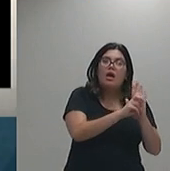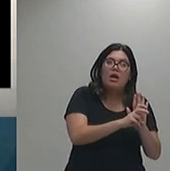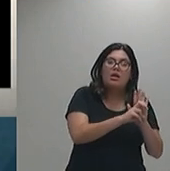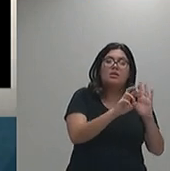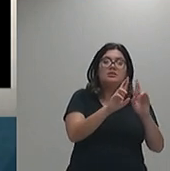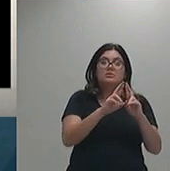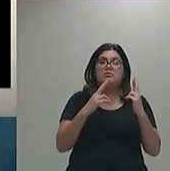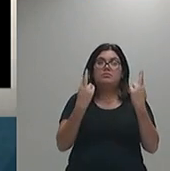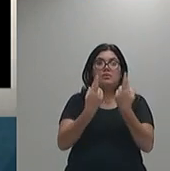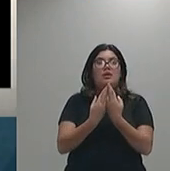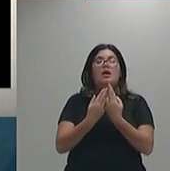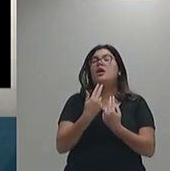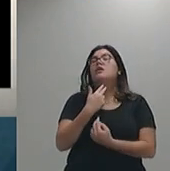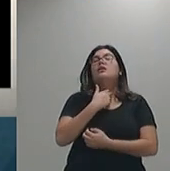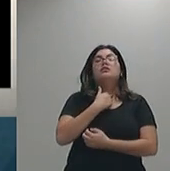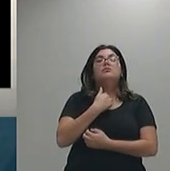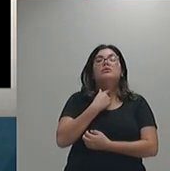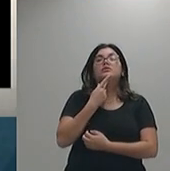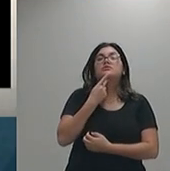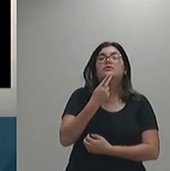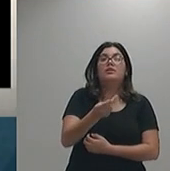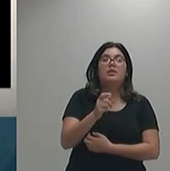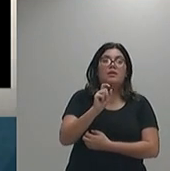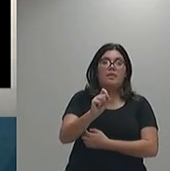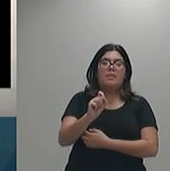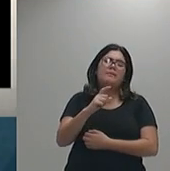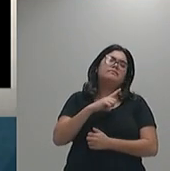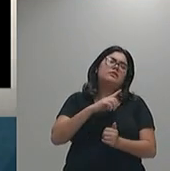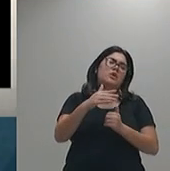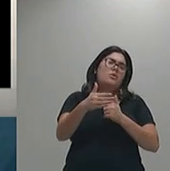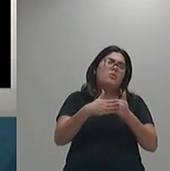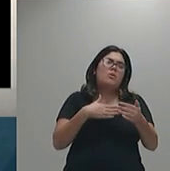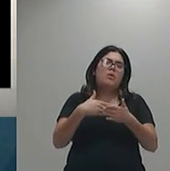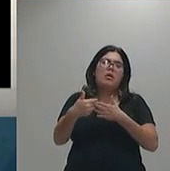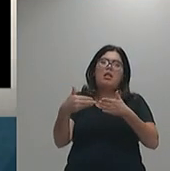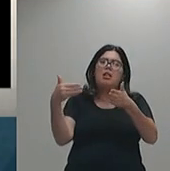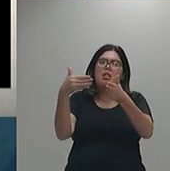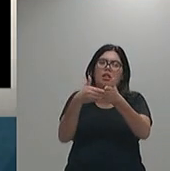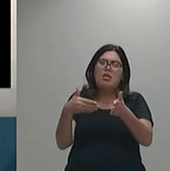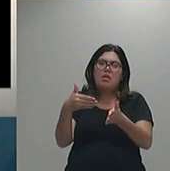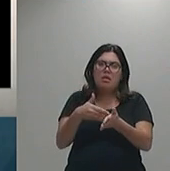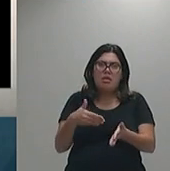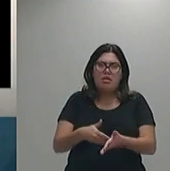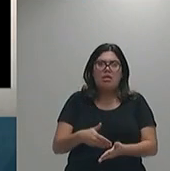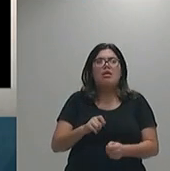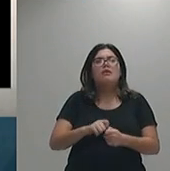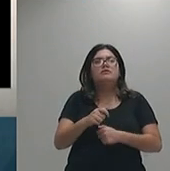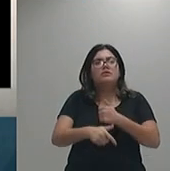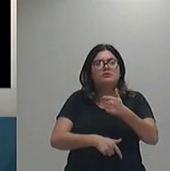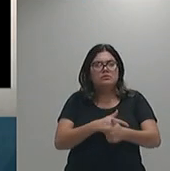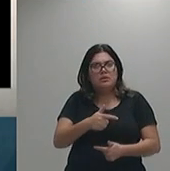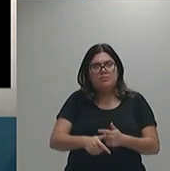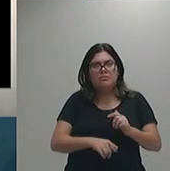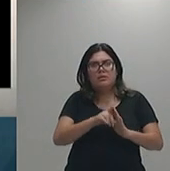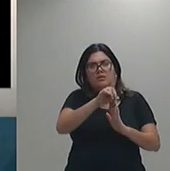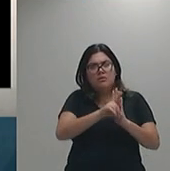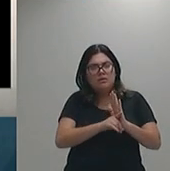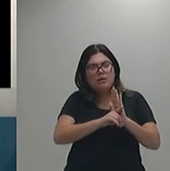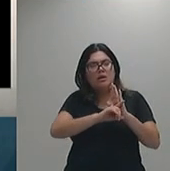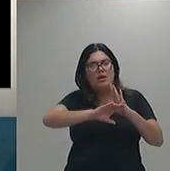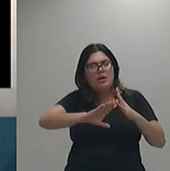se poderá dizer que há qualquer limitação ao exercício do direito dos minoritários